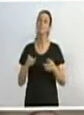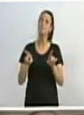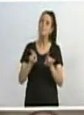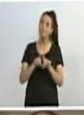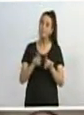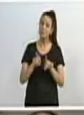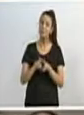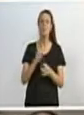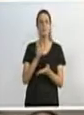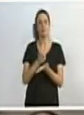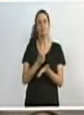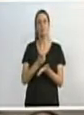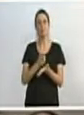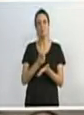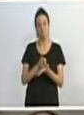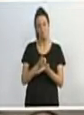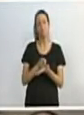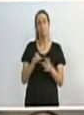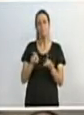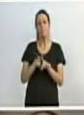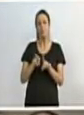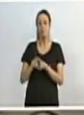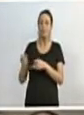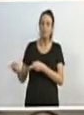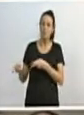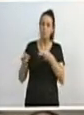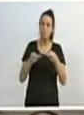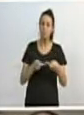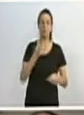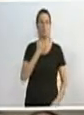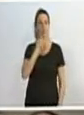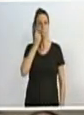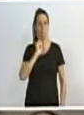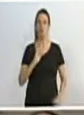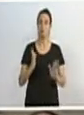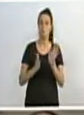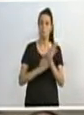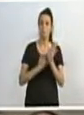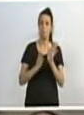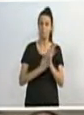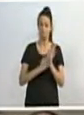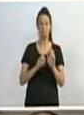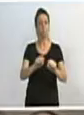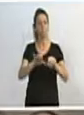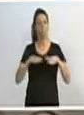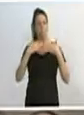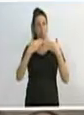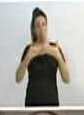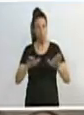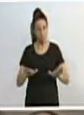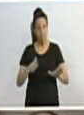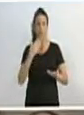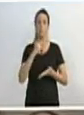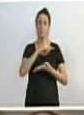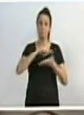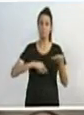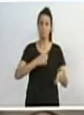sempre procedemos, convidamos nesse momento o vereador Fábio Fiedler, proponente desta audiência pública, através do requerimento